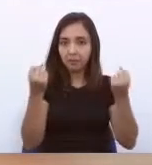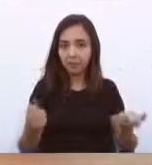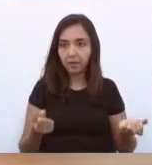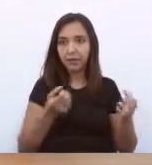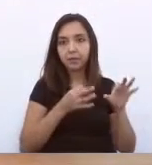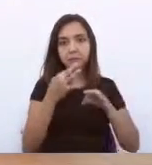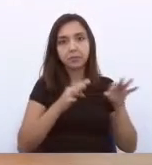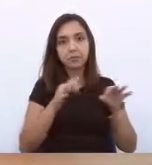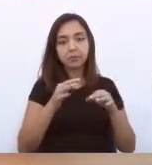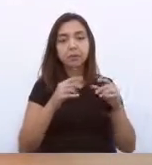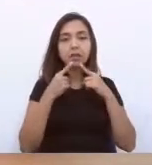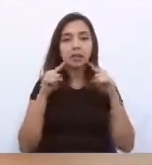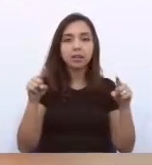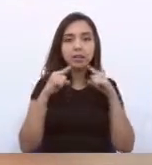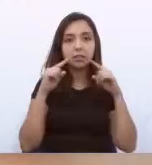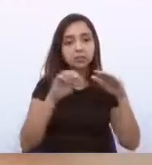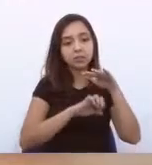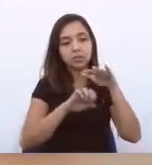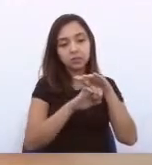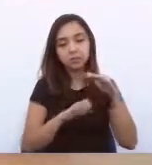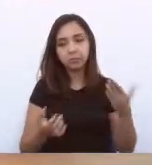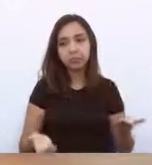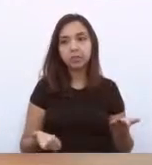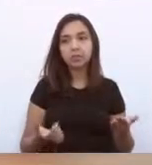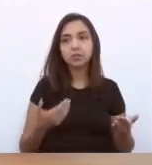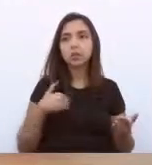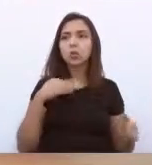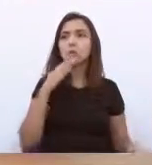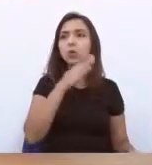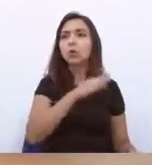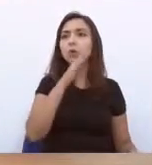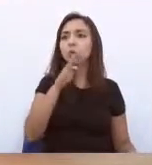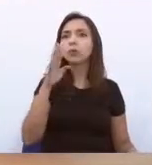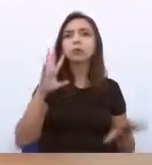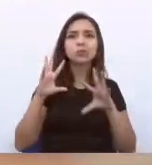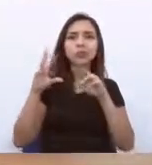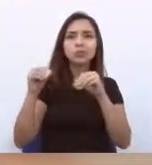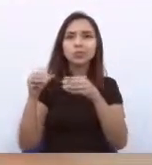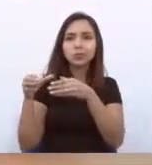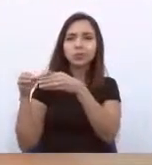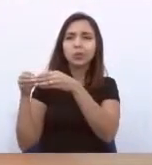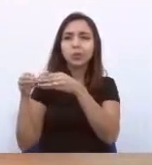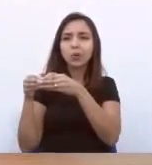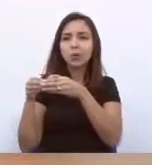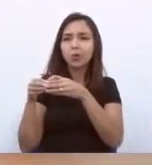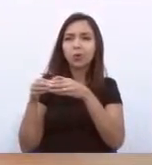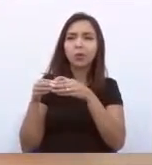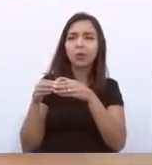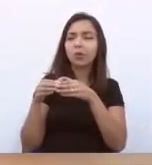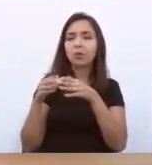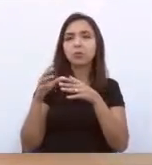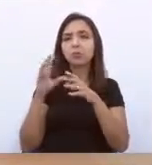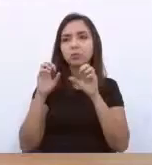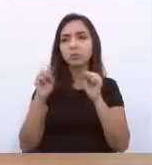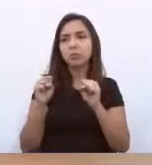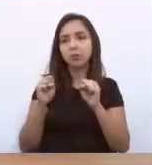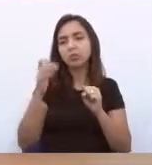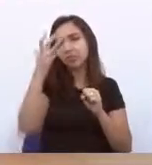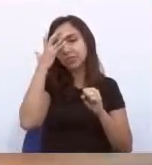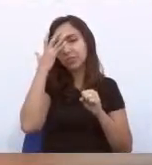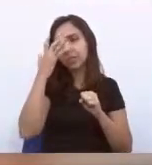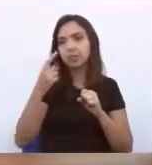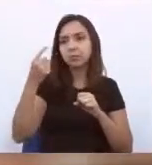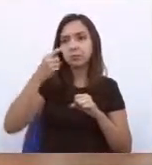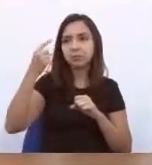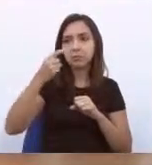fazer a reclamação com a empresa. Eu fui em todos os órgãos públicos que você achar que eu fui.